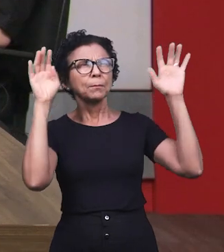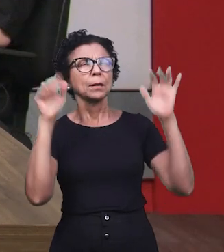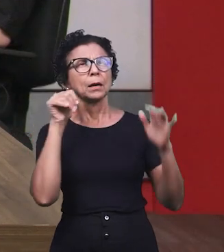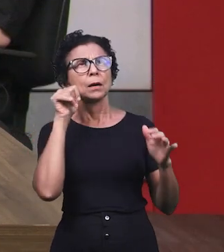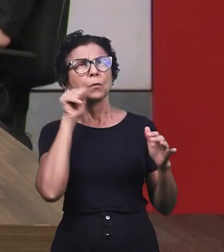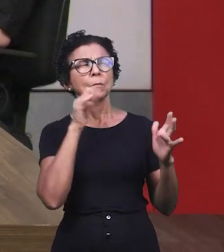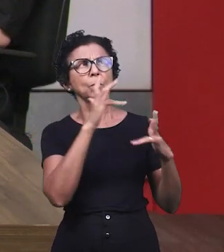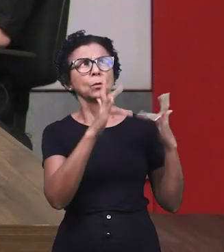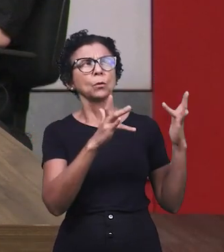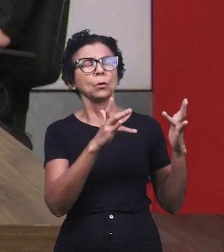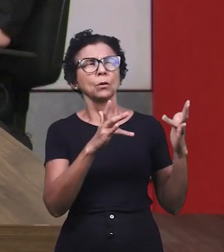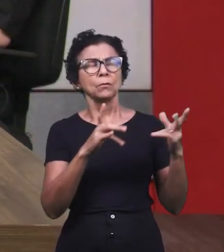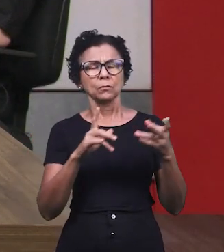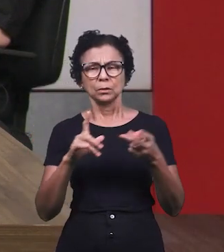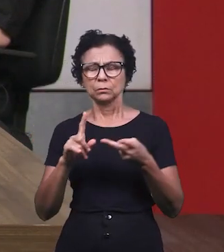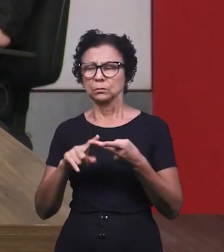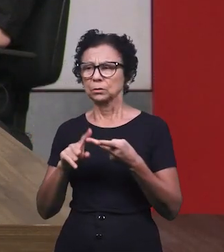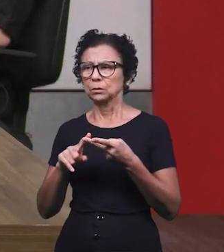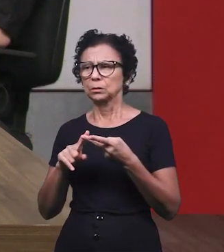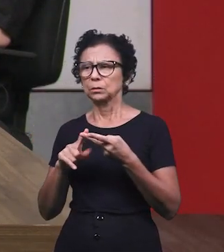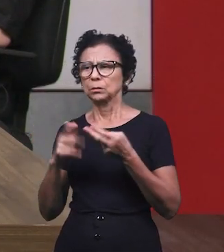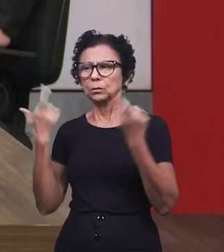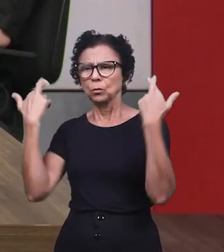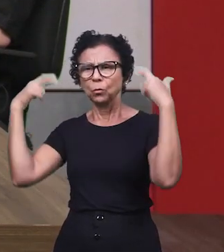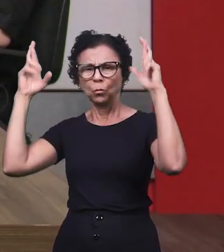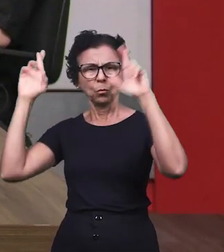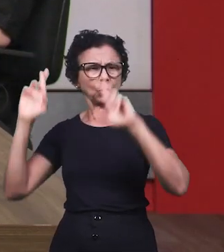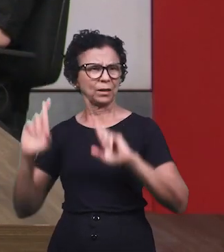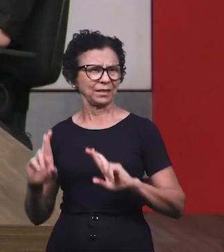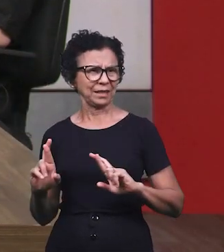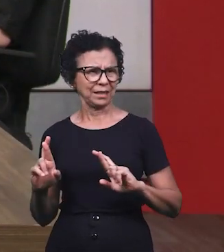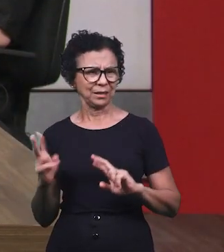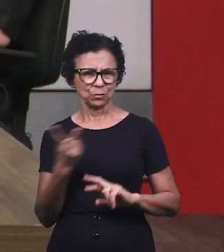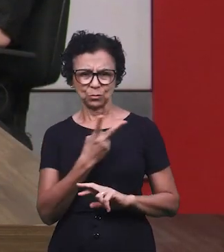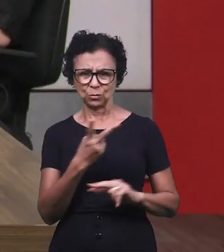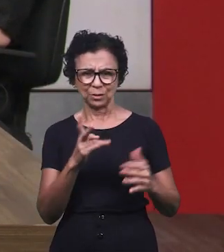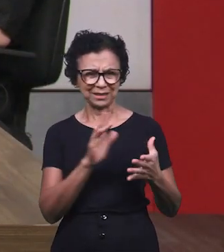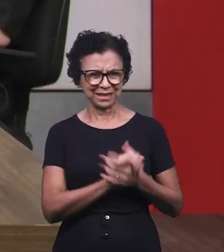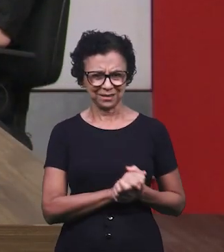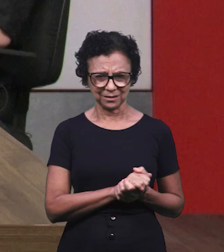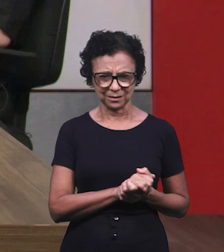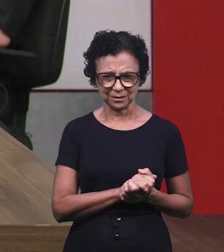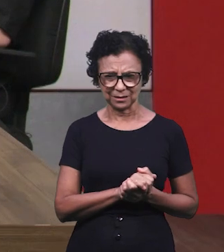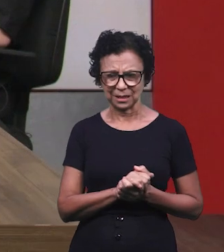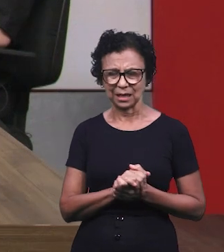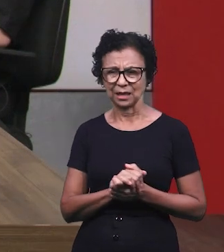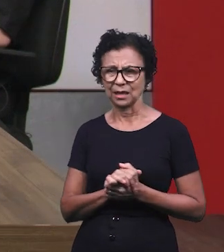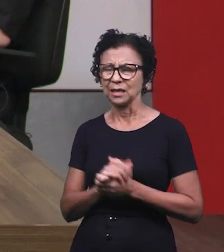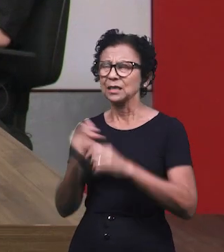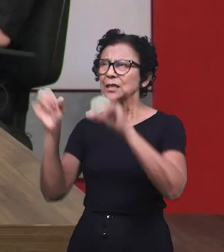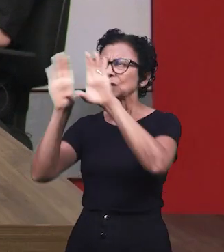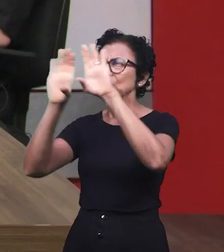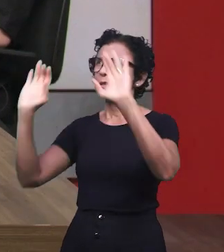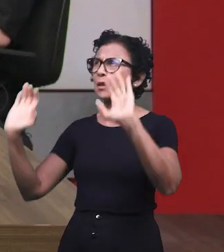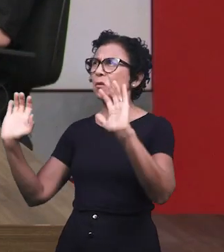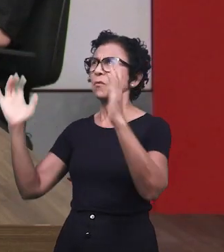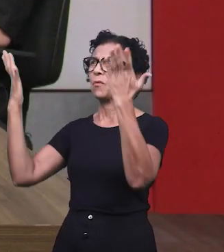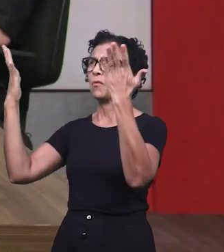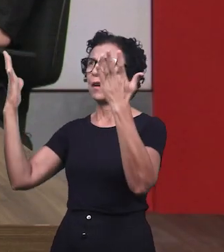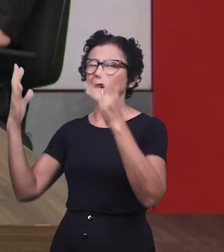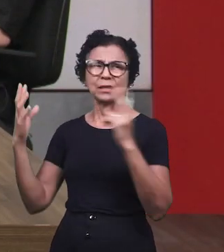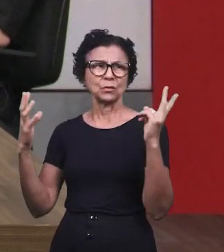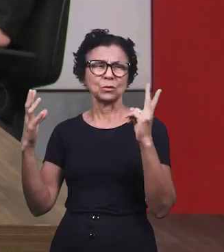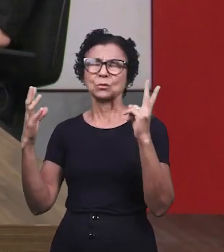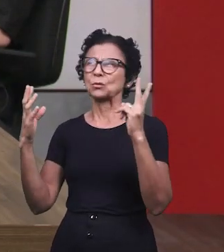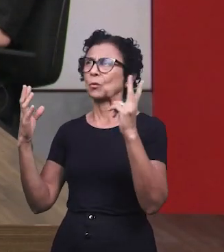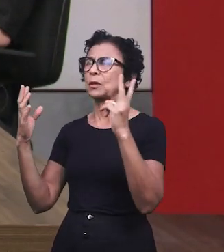cordeiro. Que casamento é esse? E vai ter uma festa no céu, vai entrar essa noiva com esse